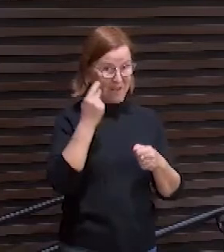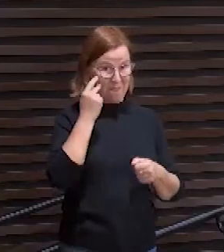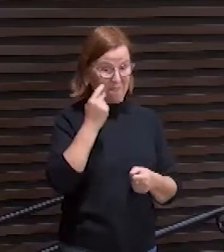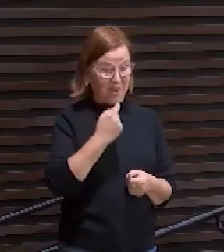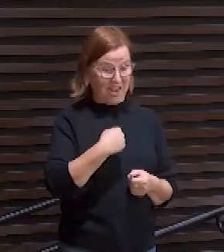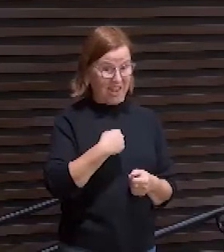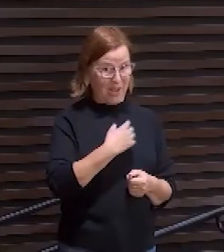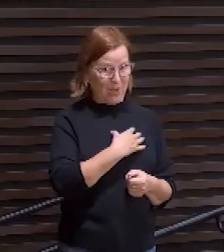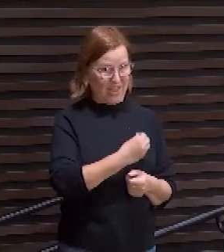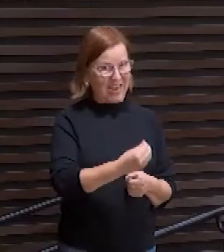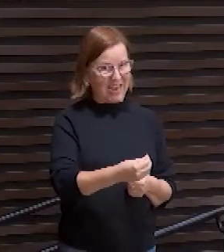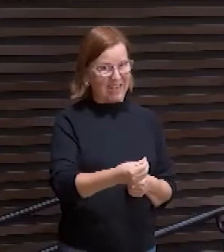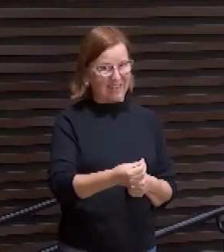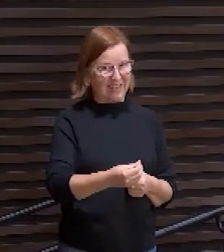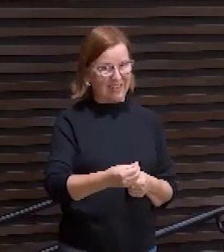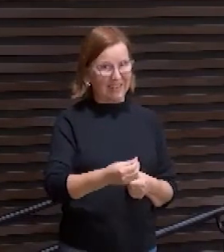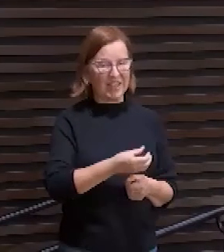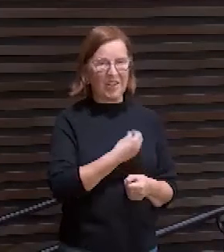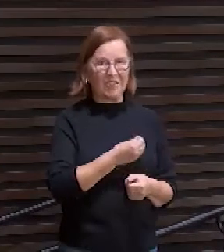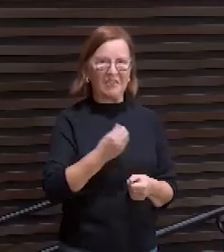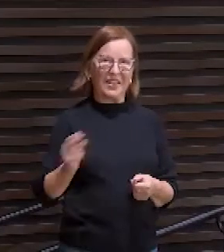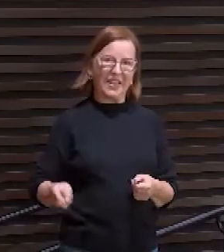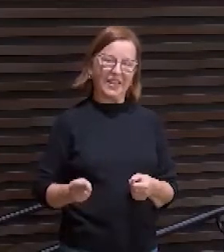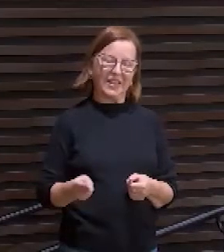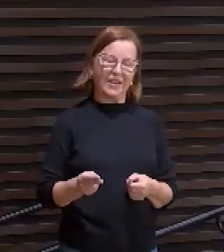E aqui também tem uma outra questão.